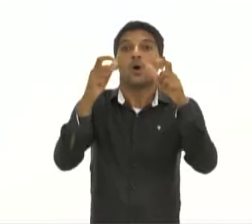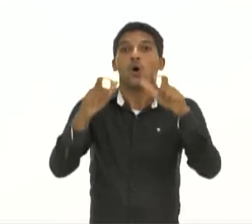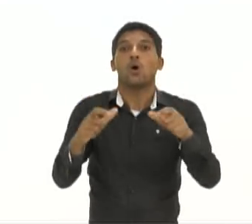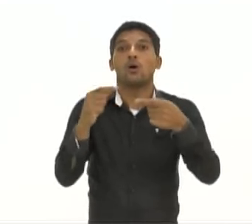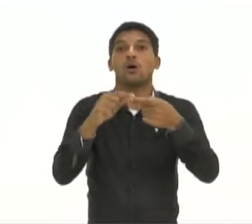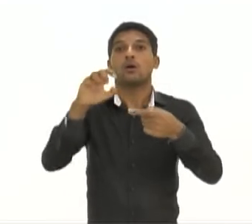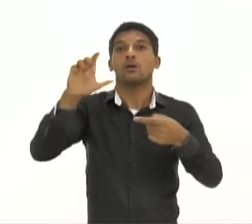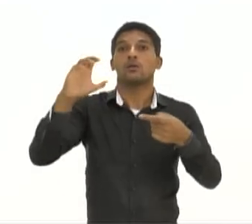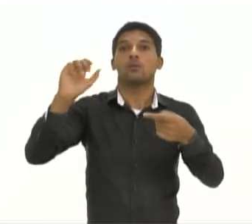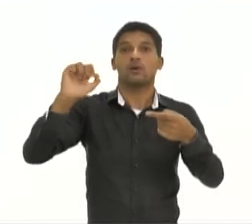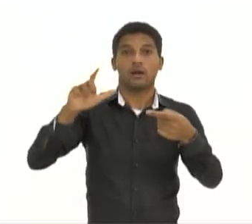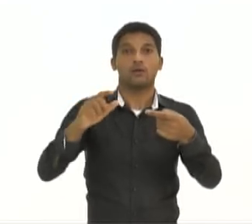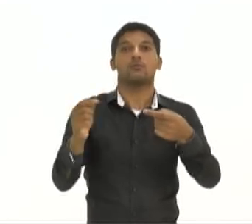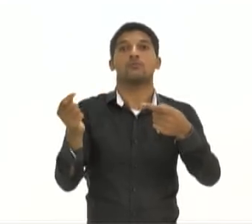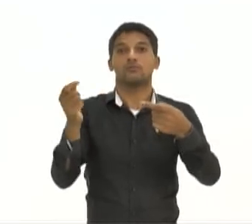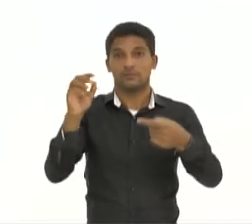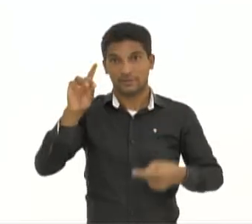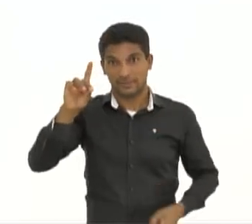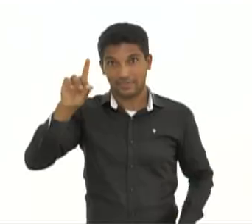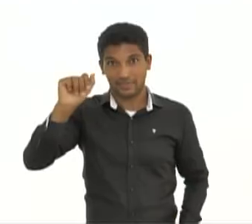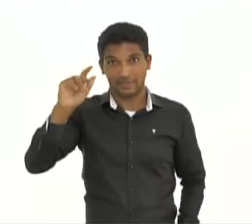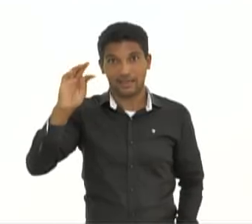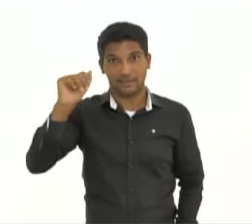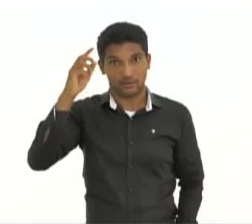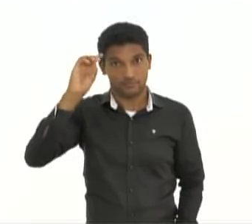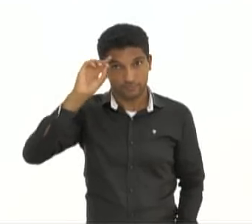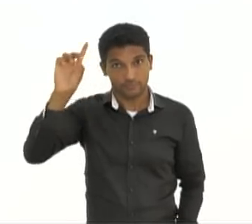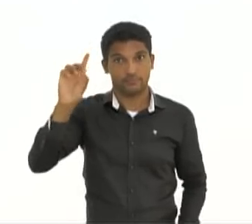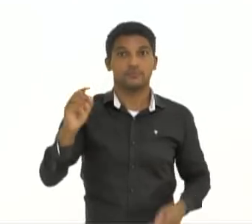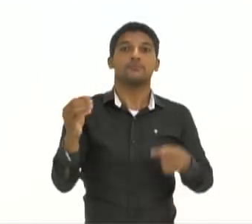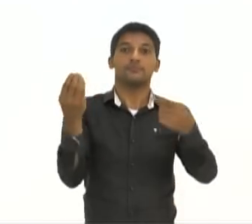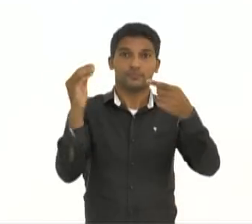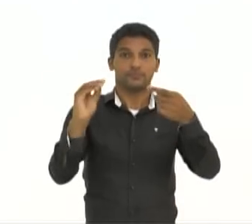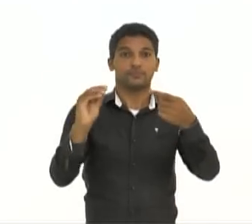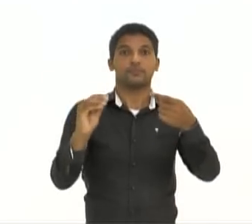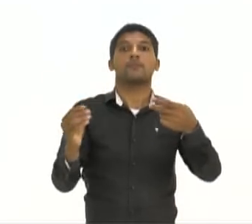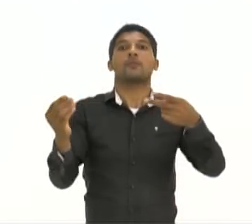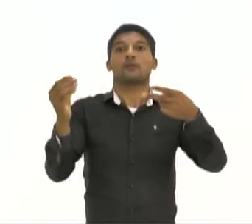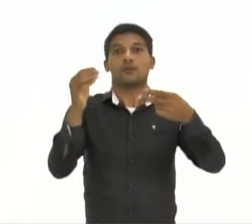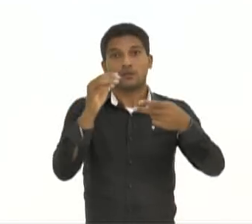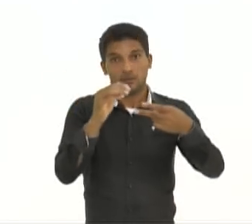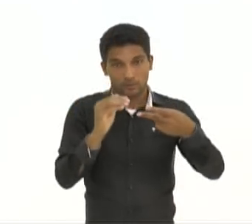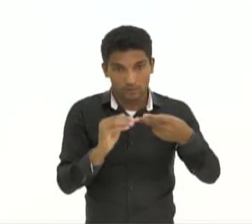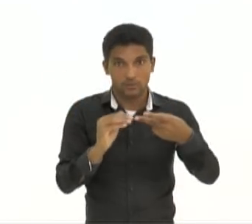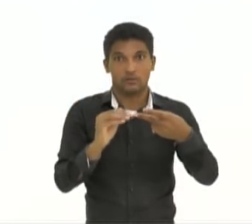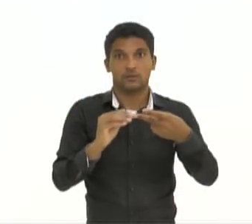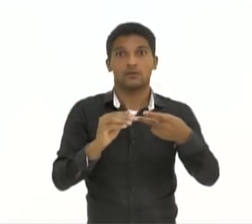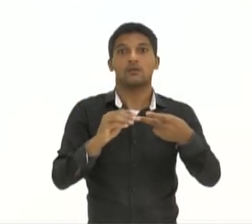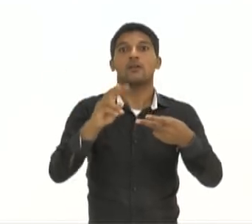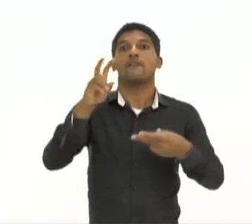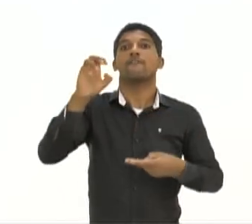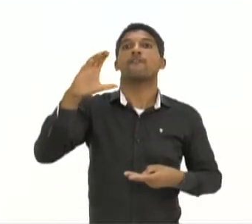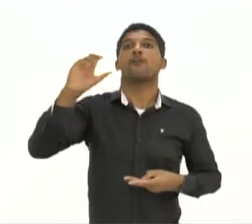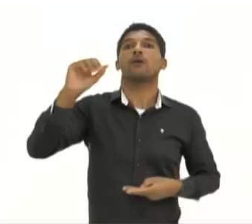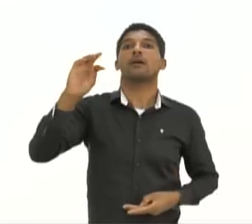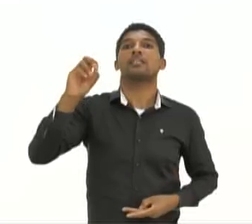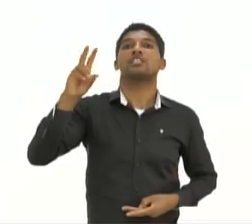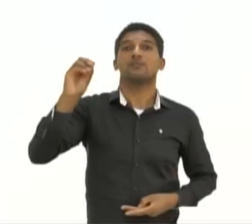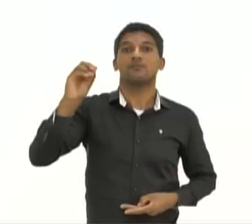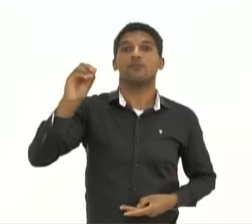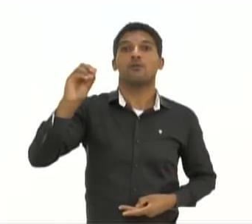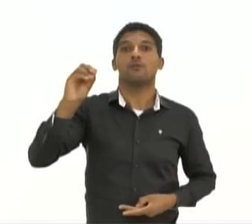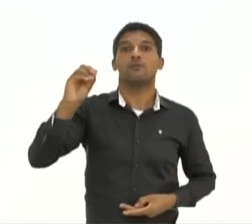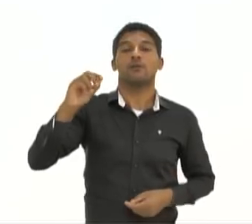data, como já vimos, na sequência o vocativo, né? A pessoa a quem eu me direciono, né? Eu, autor da